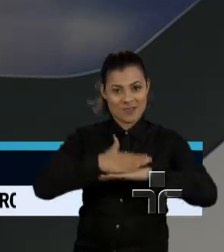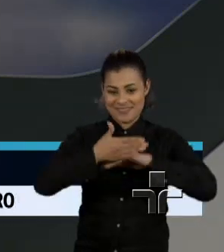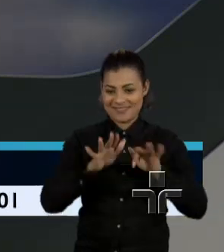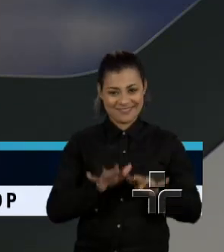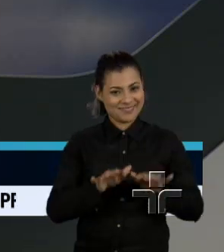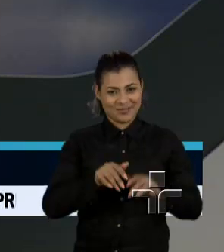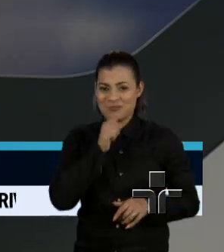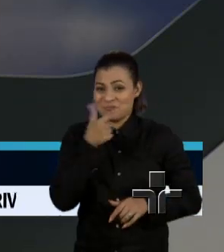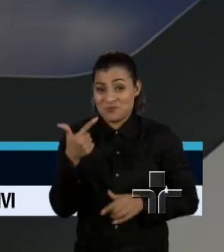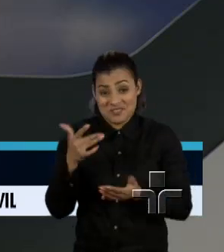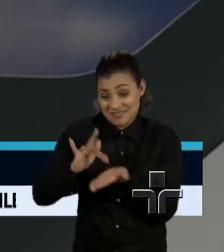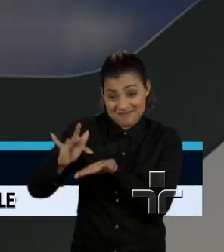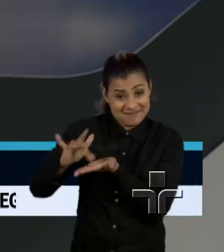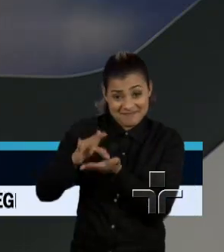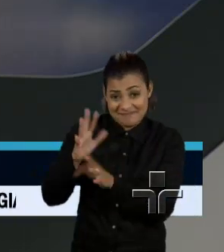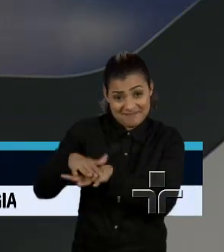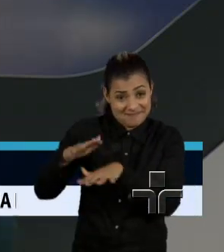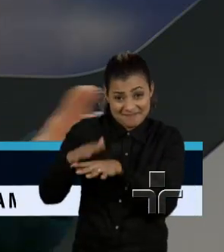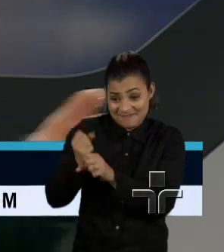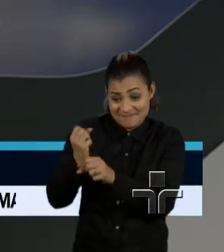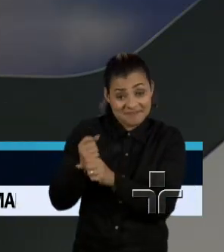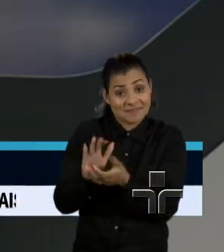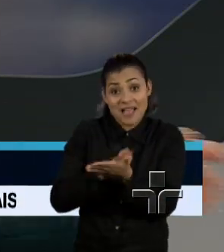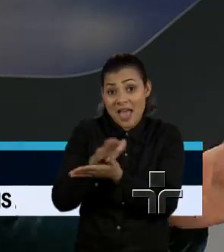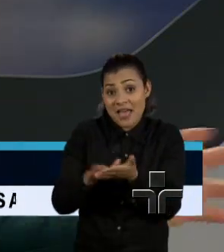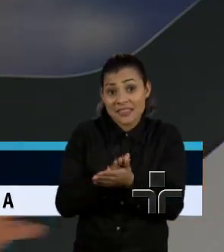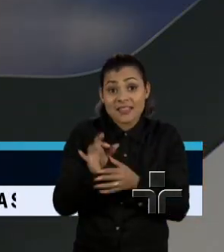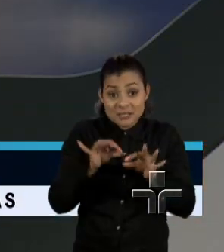tinha calculadora, nem a régua